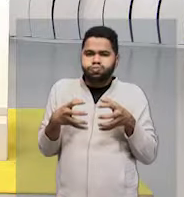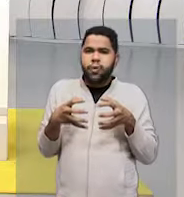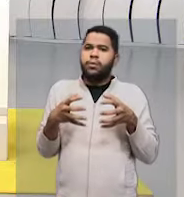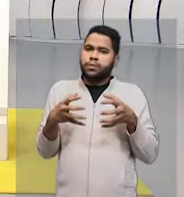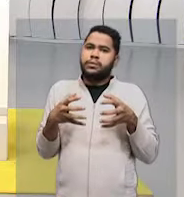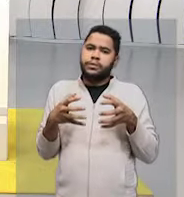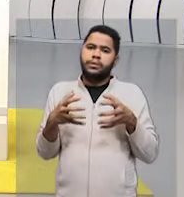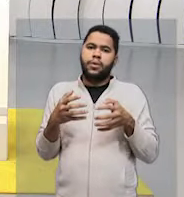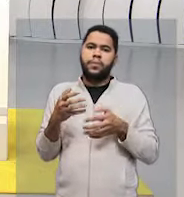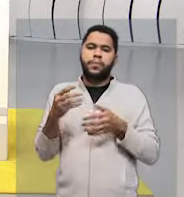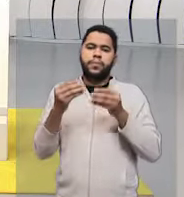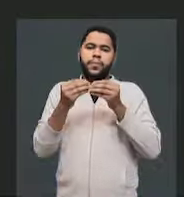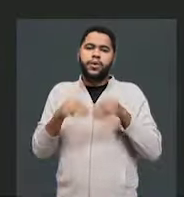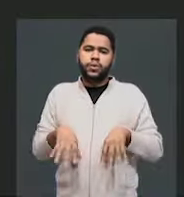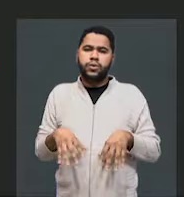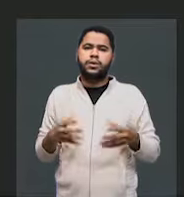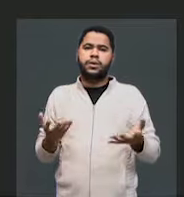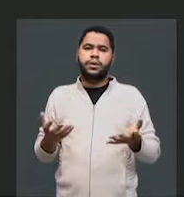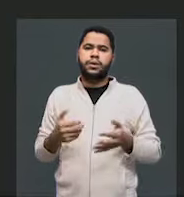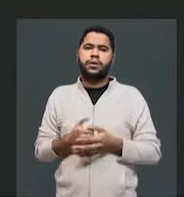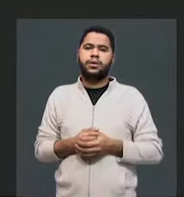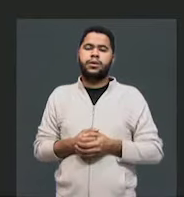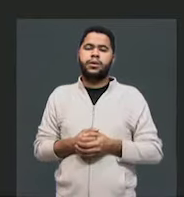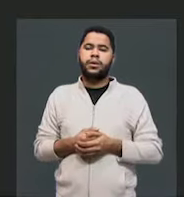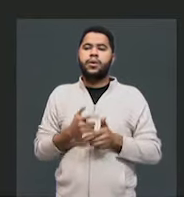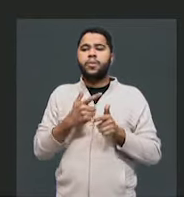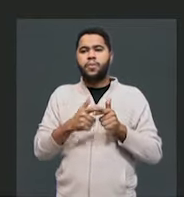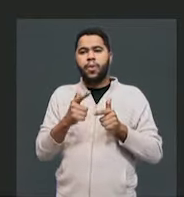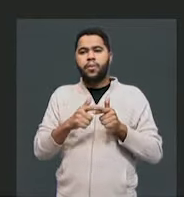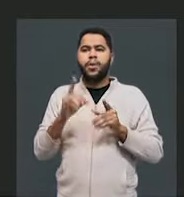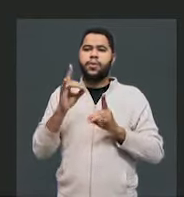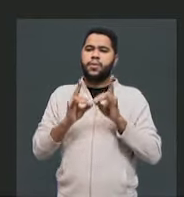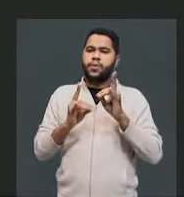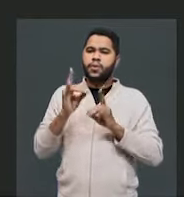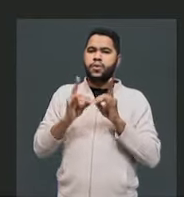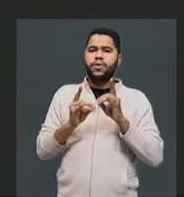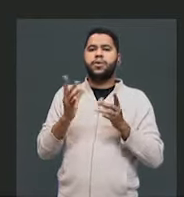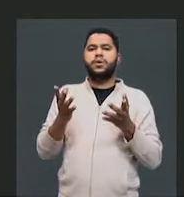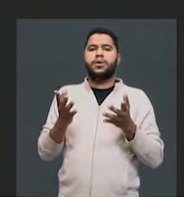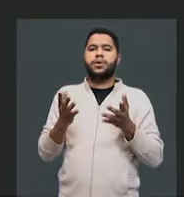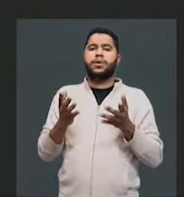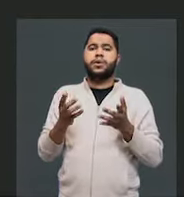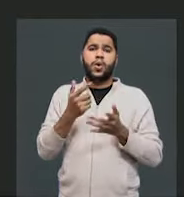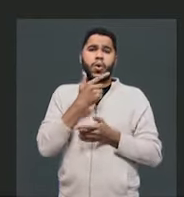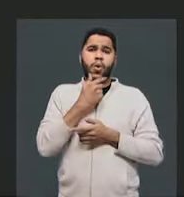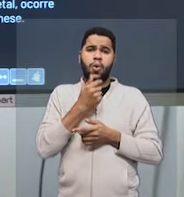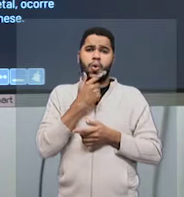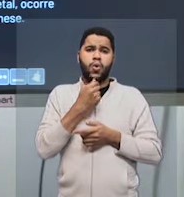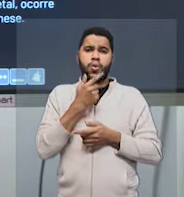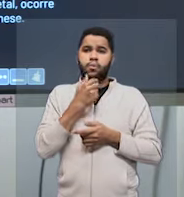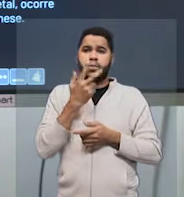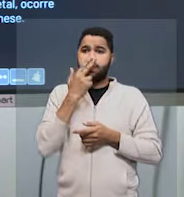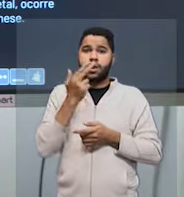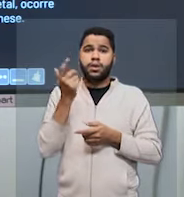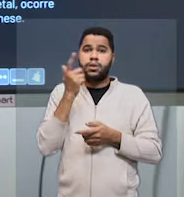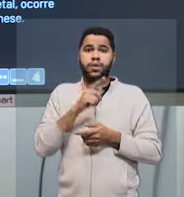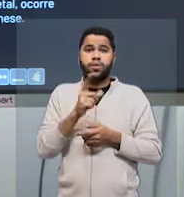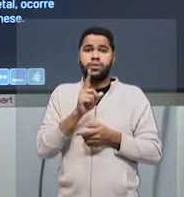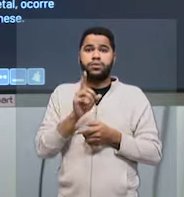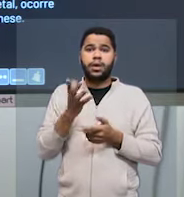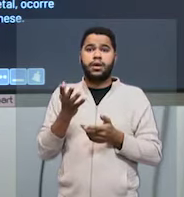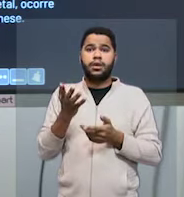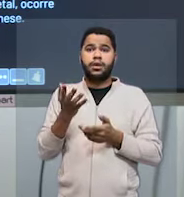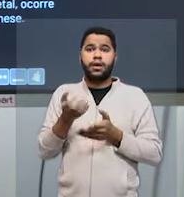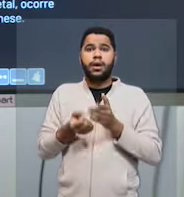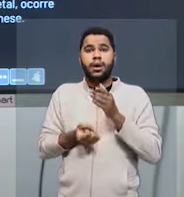tá? Logicamente, gente, problemas hormonais, infecções locais, tem homem que não é fértil, que não consegue produzir